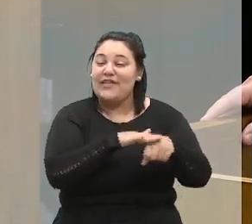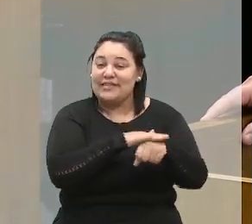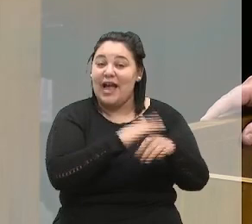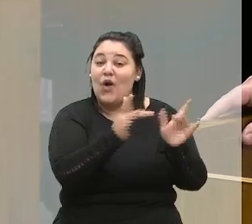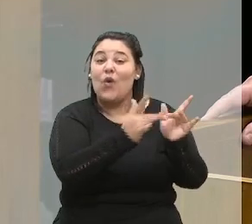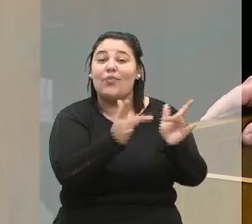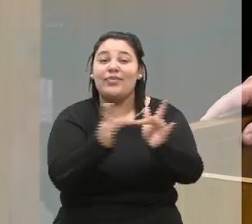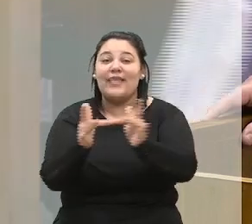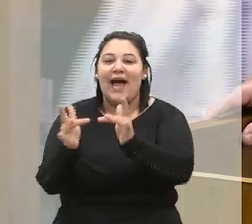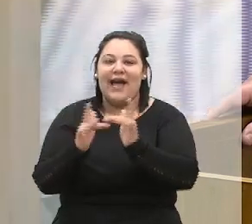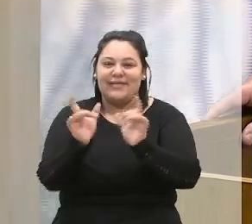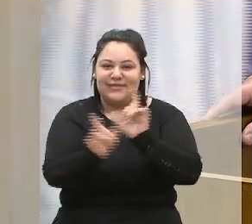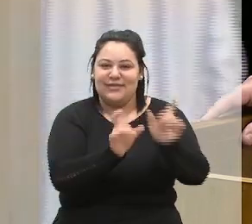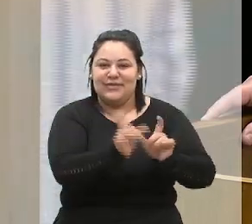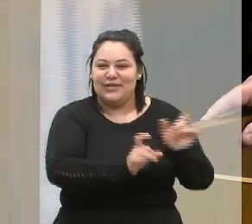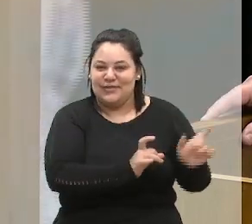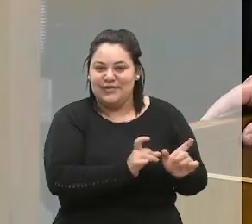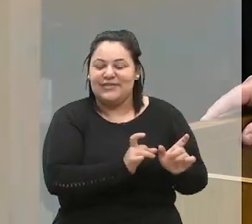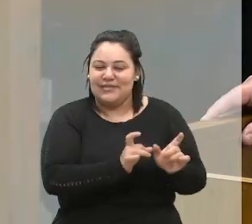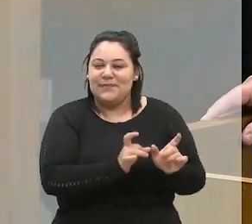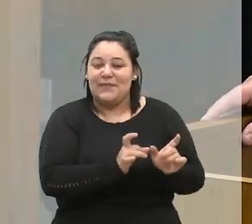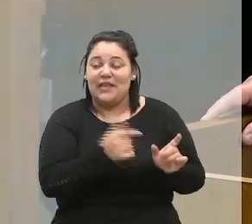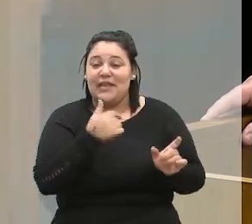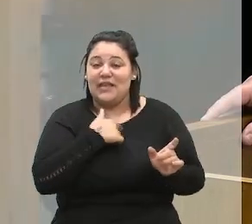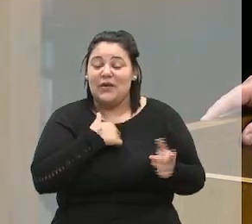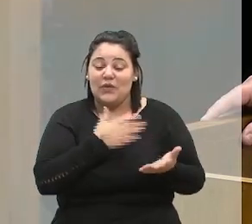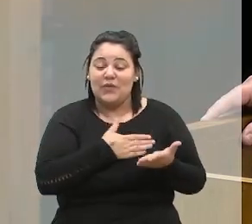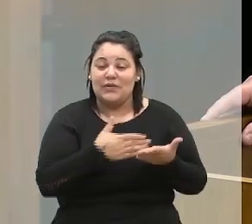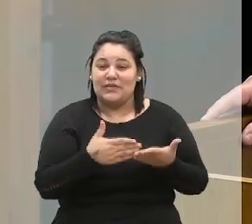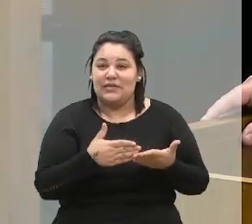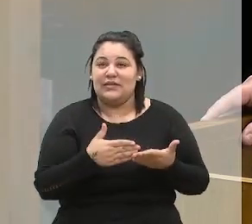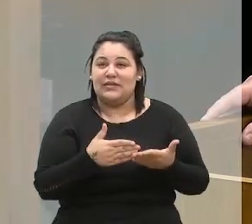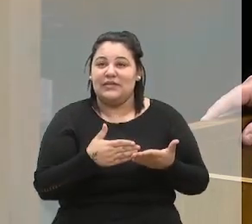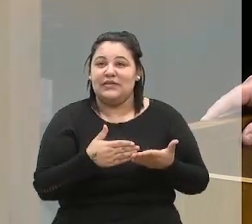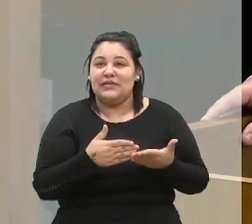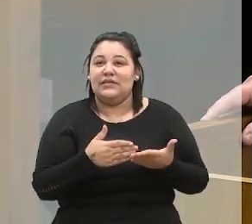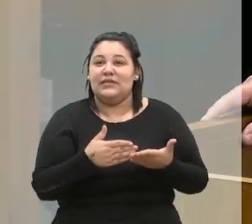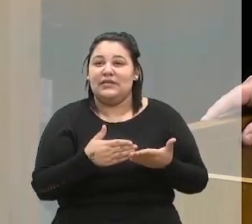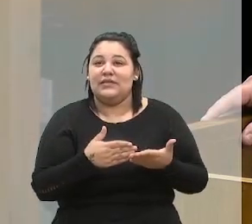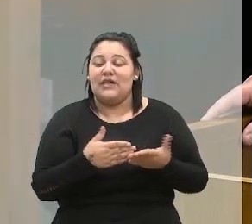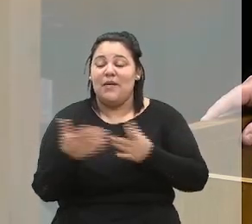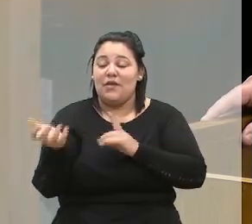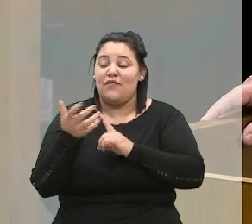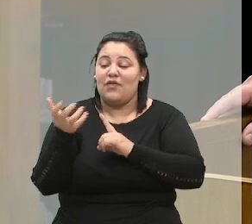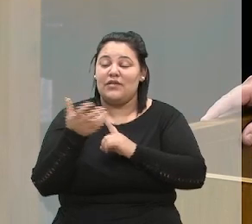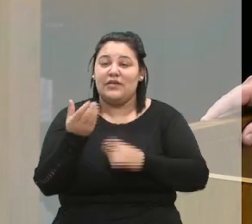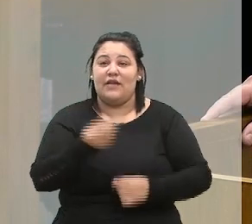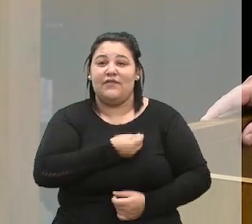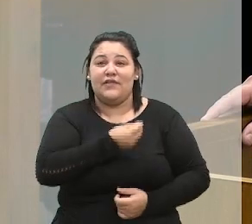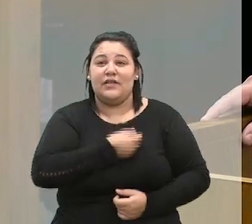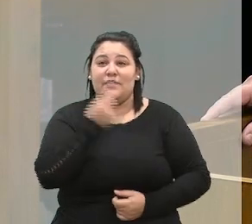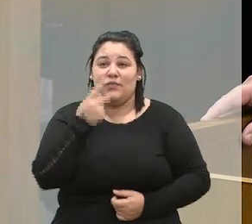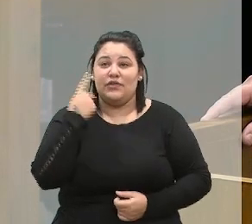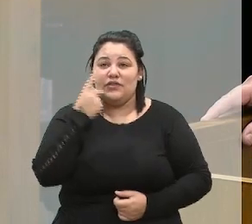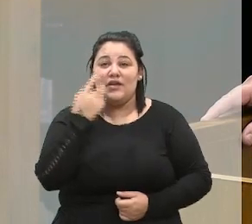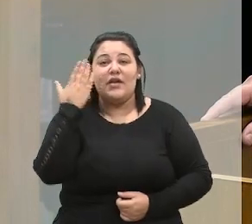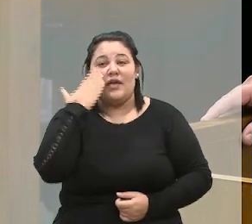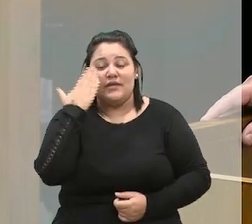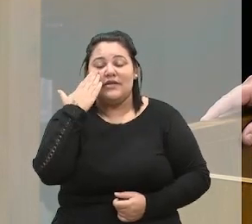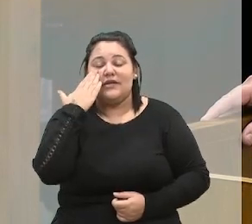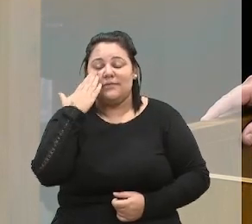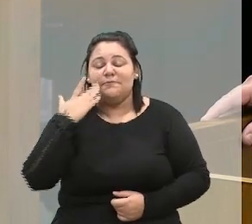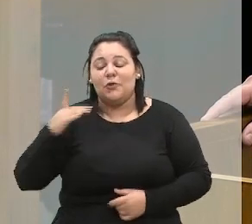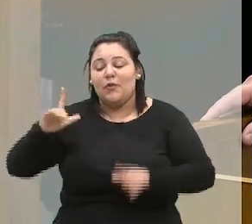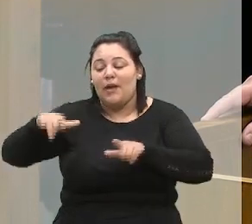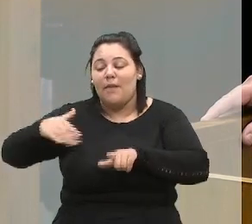e nele iniciei essa minha grande inspiração na vida política. Sei que onde ele está